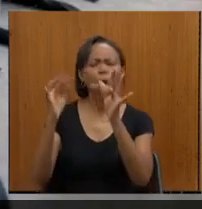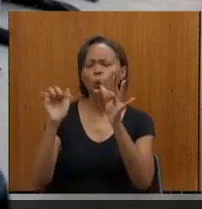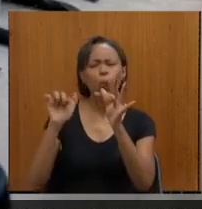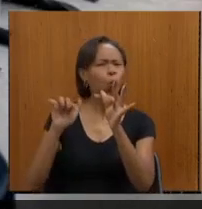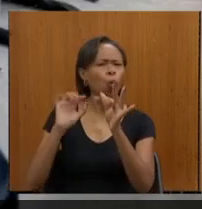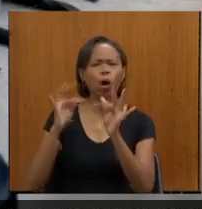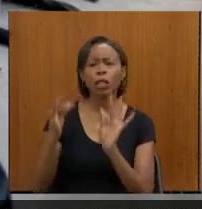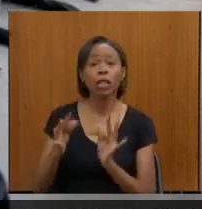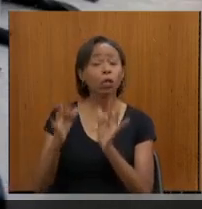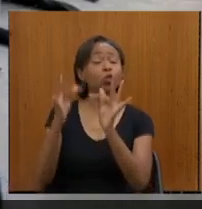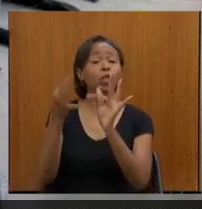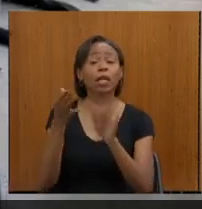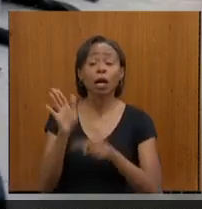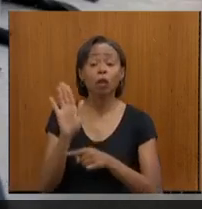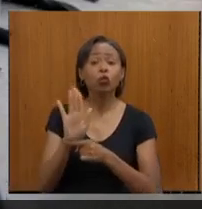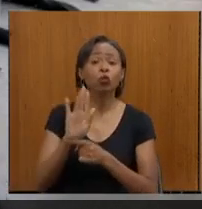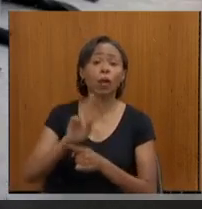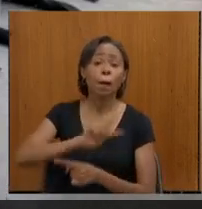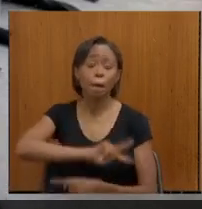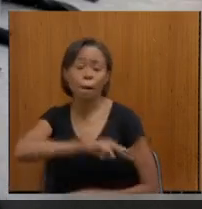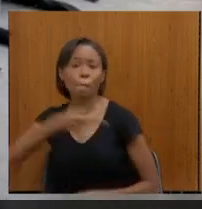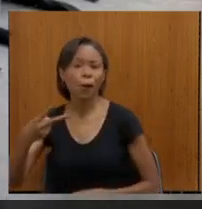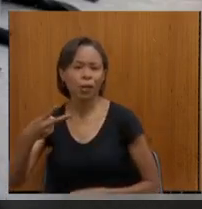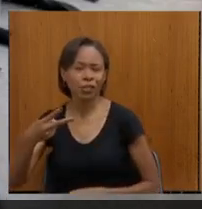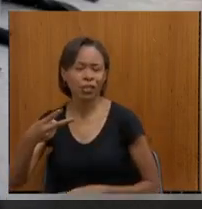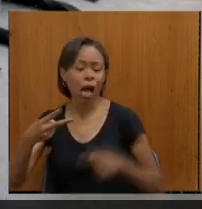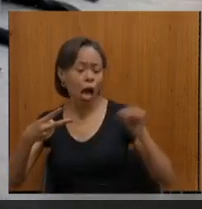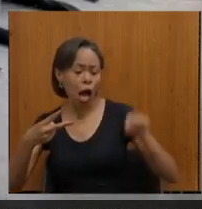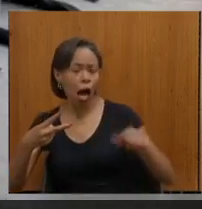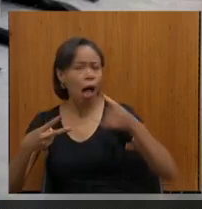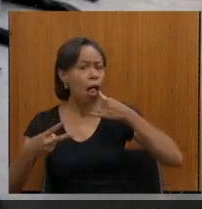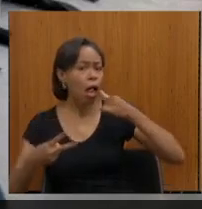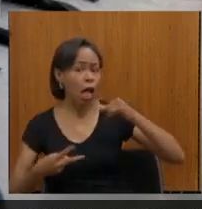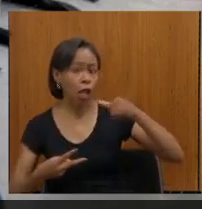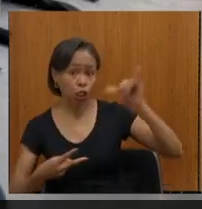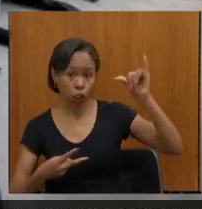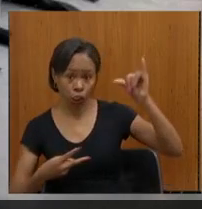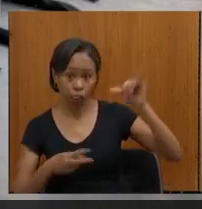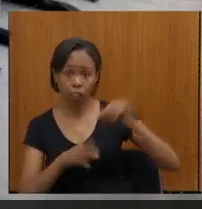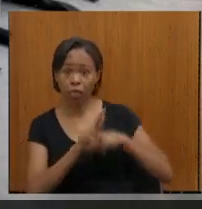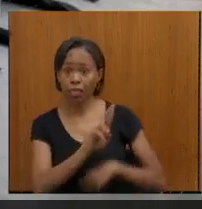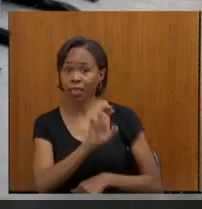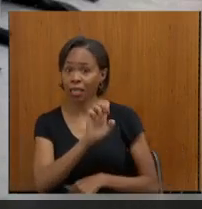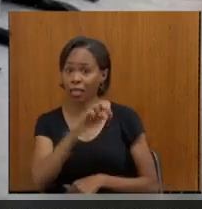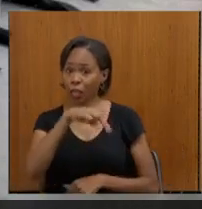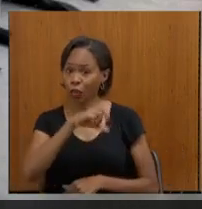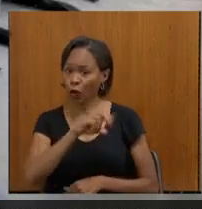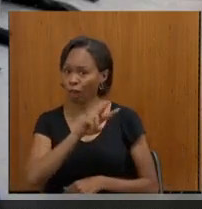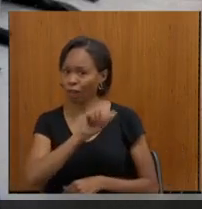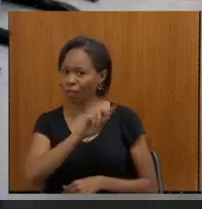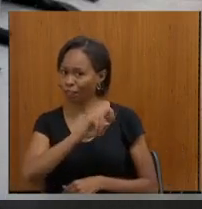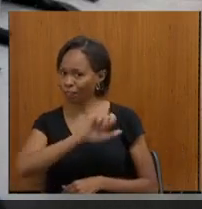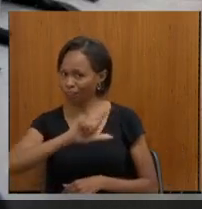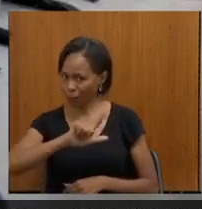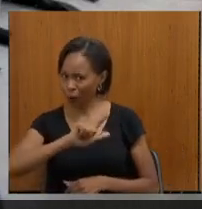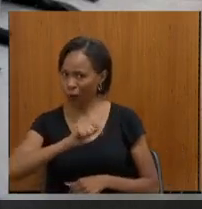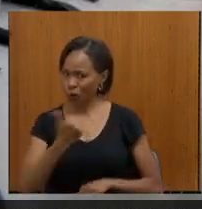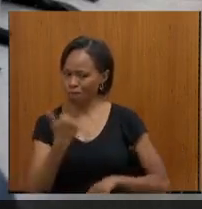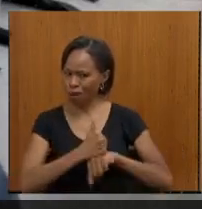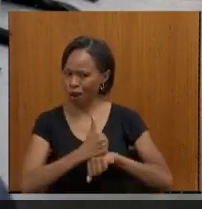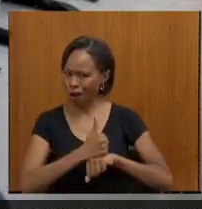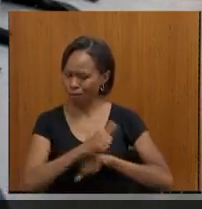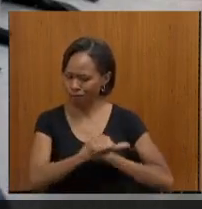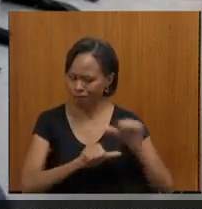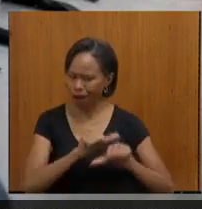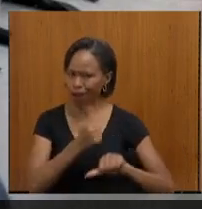permite a conjugação da electricidade renovável e da capacidade em